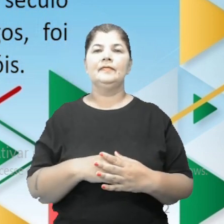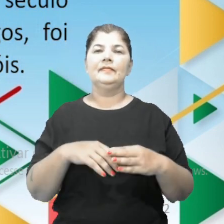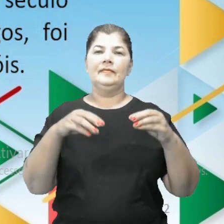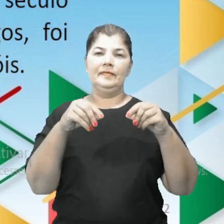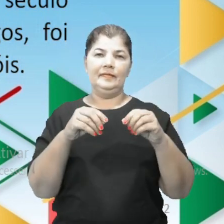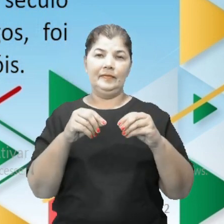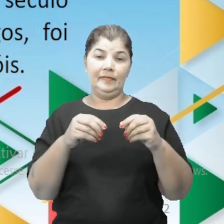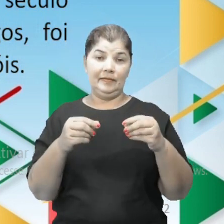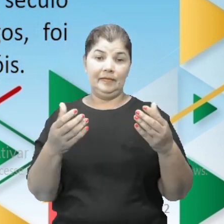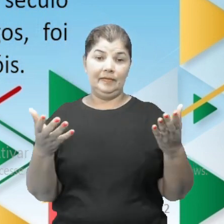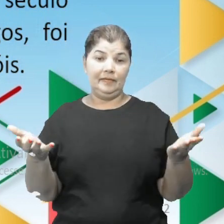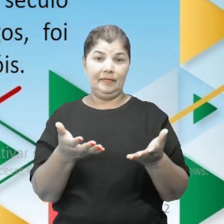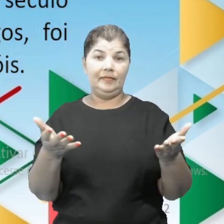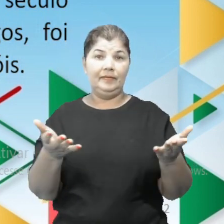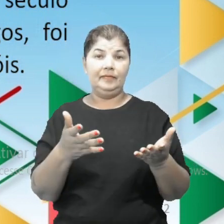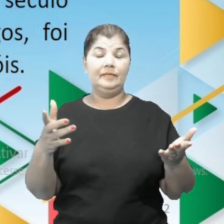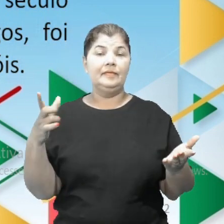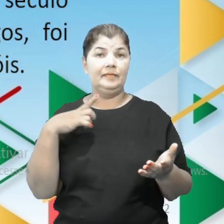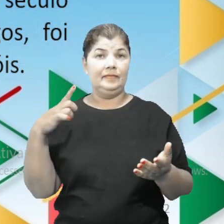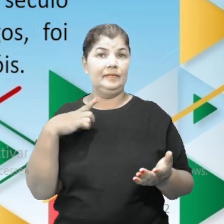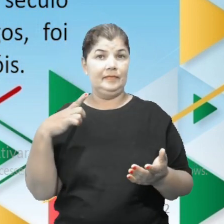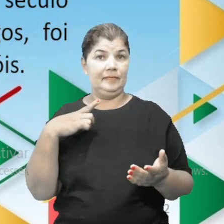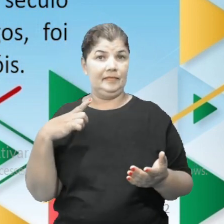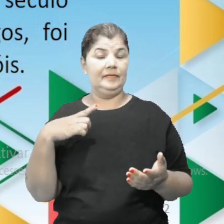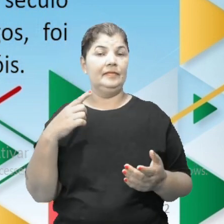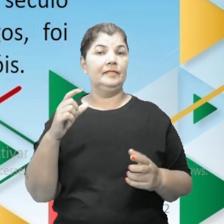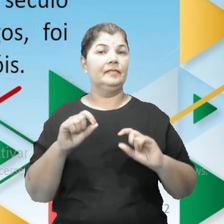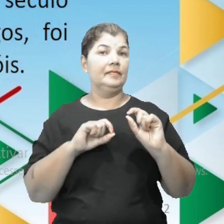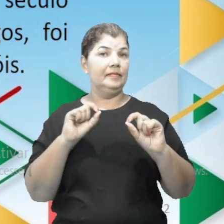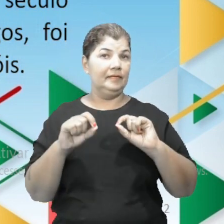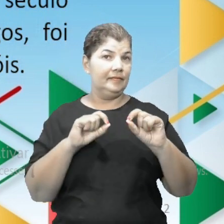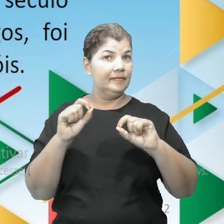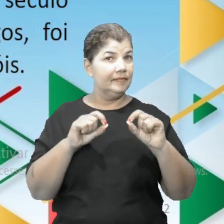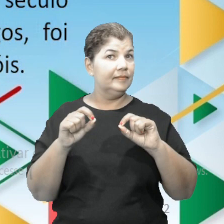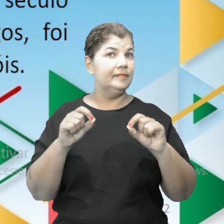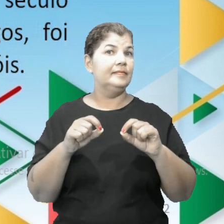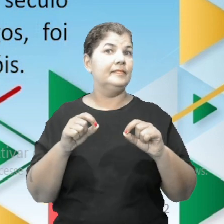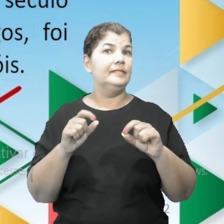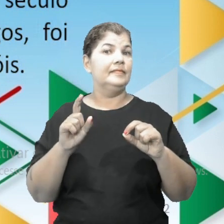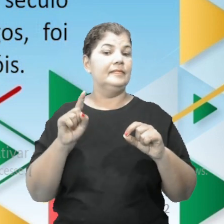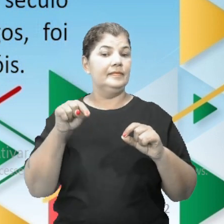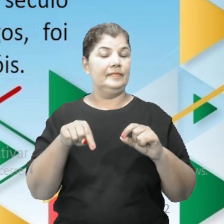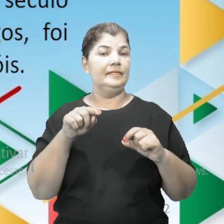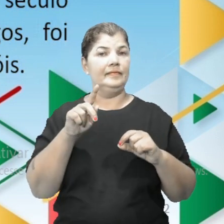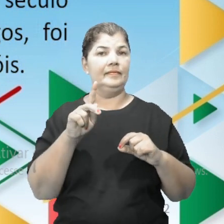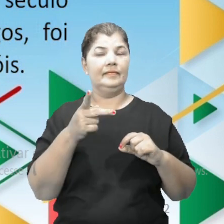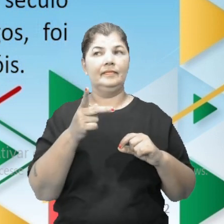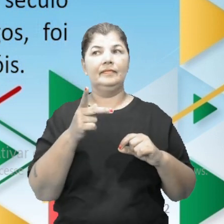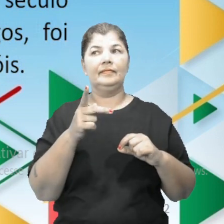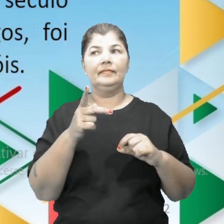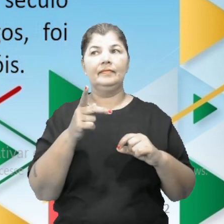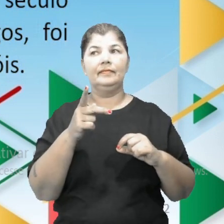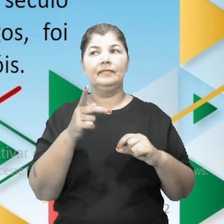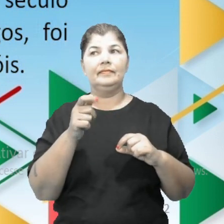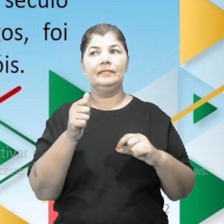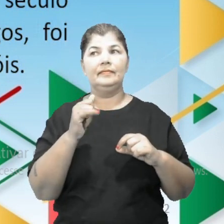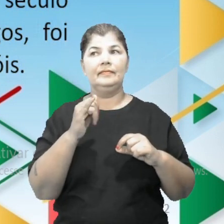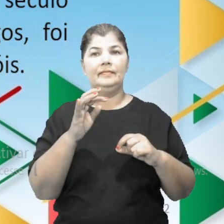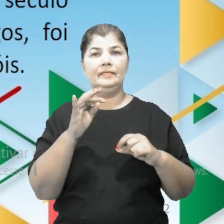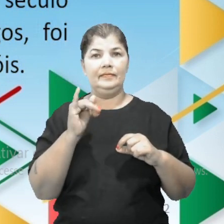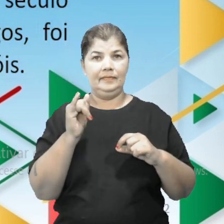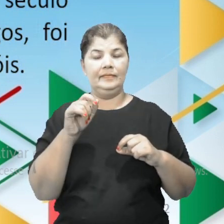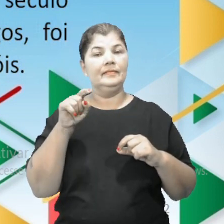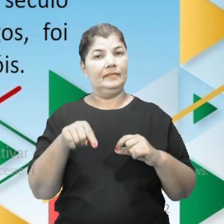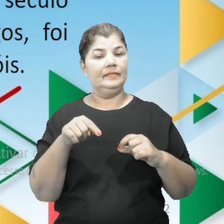onde hoje é o quê? As terras onde hoje é o Haiti faziam parte da ilha de